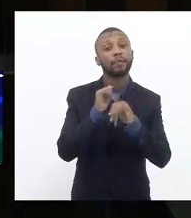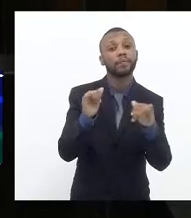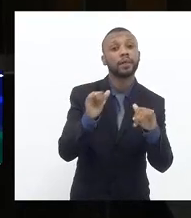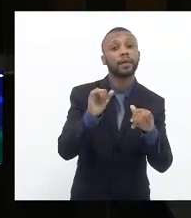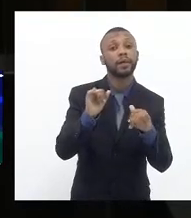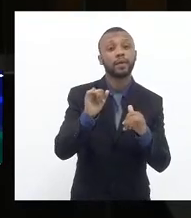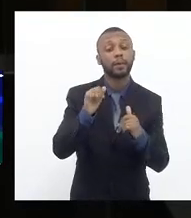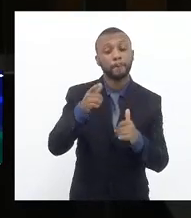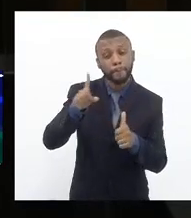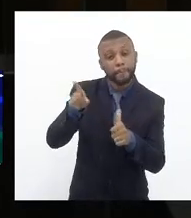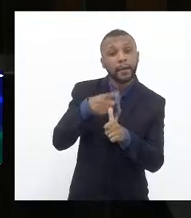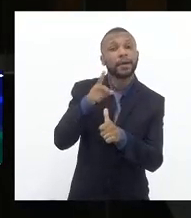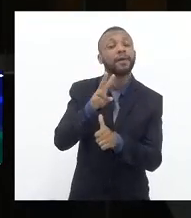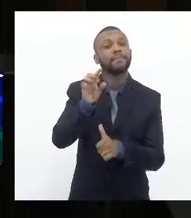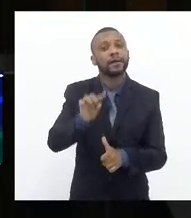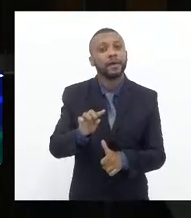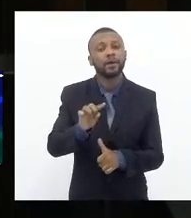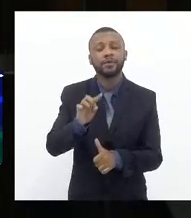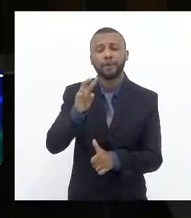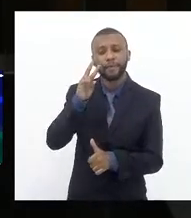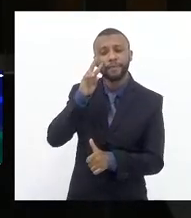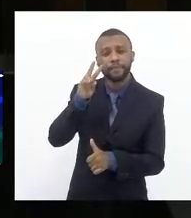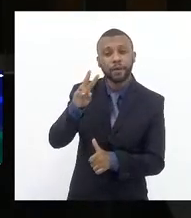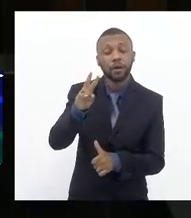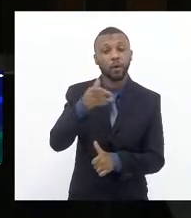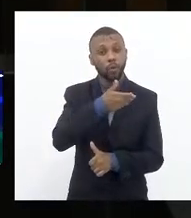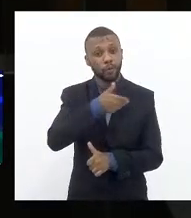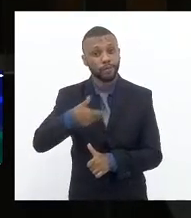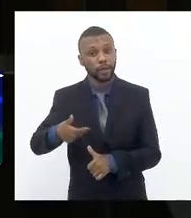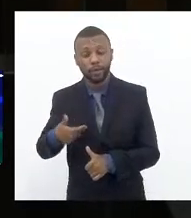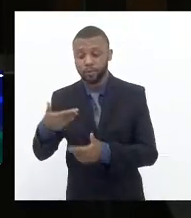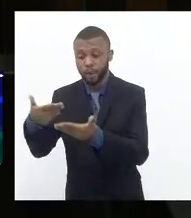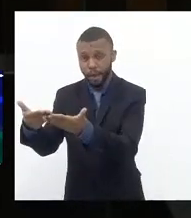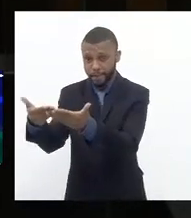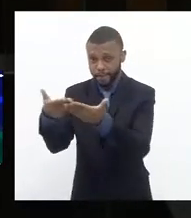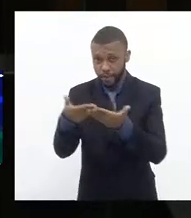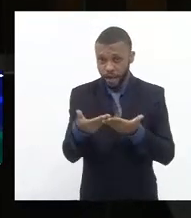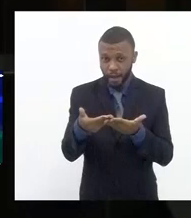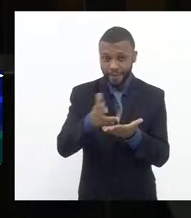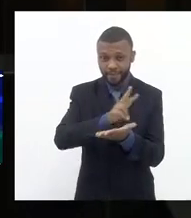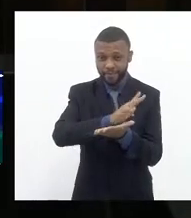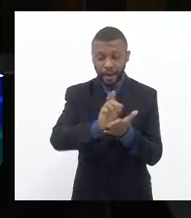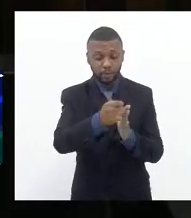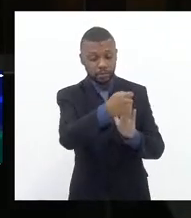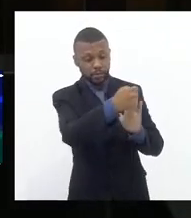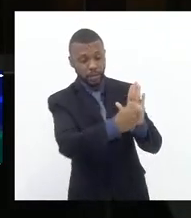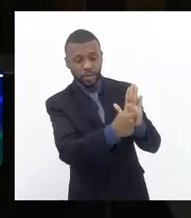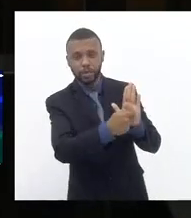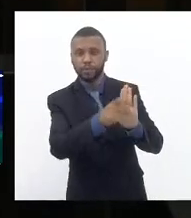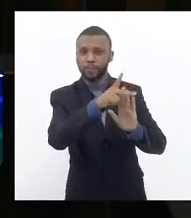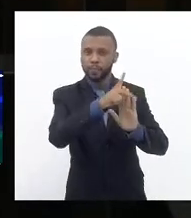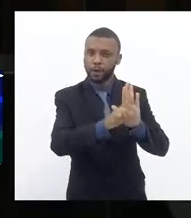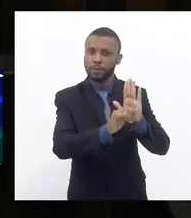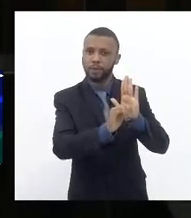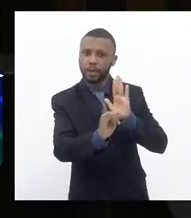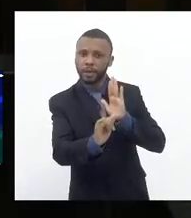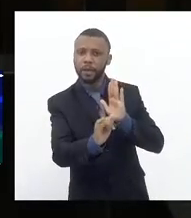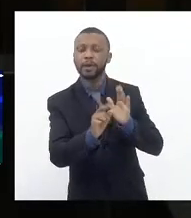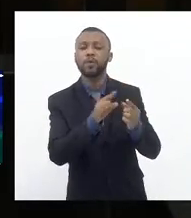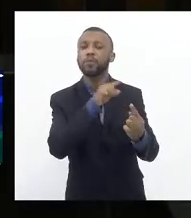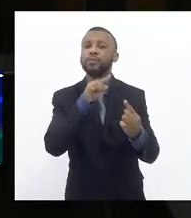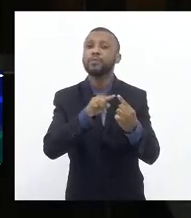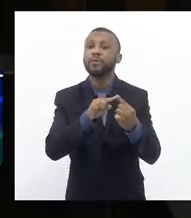essa casa várias mensagens, vários projetos de lei, emendas constitucionais, para retirar direito